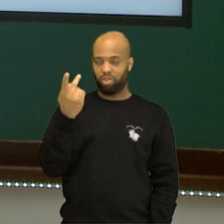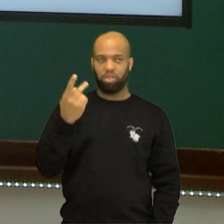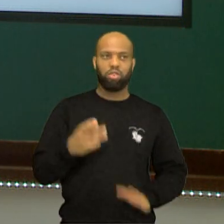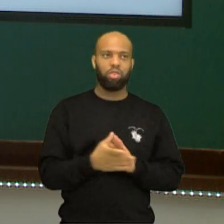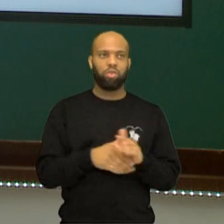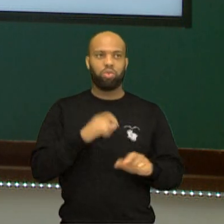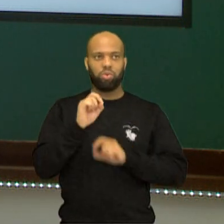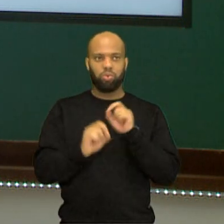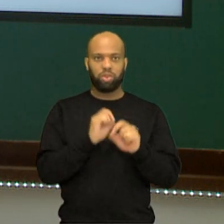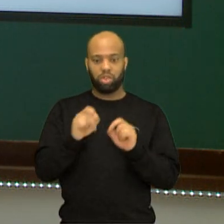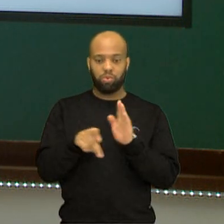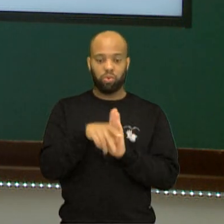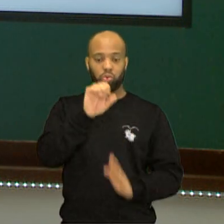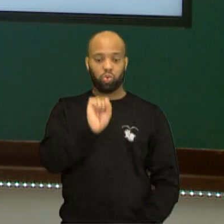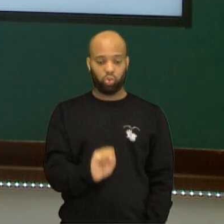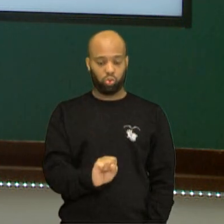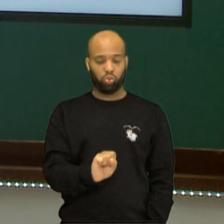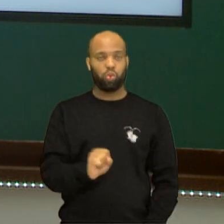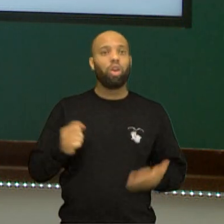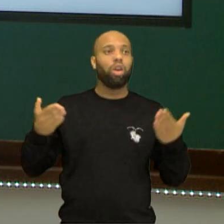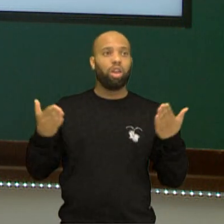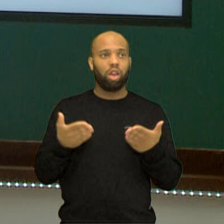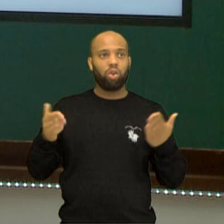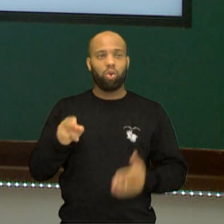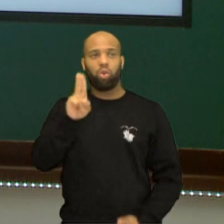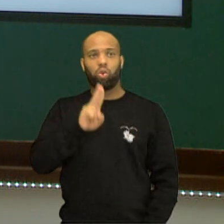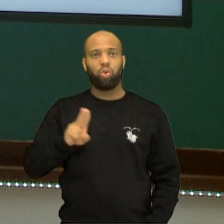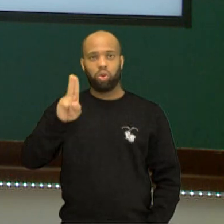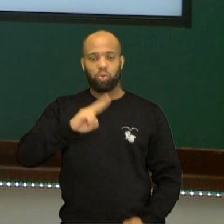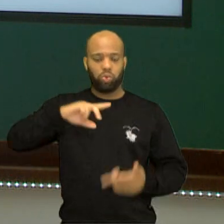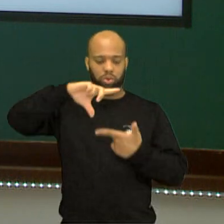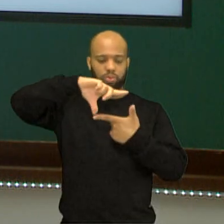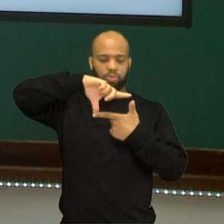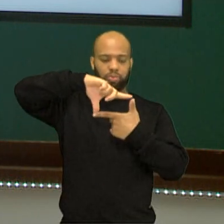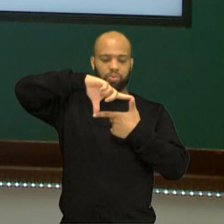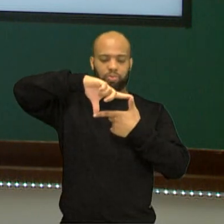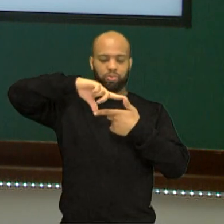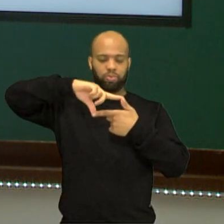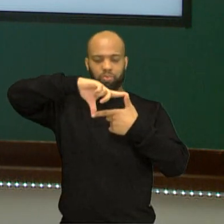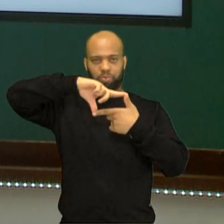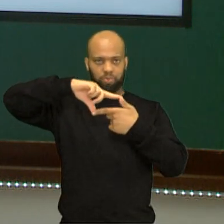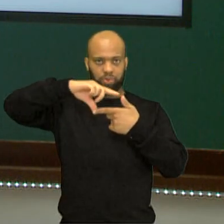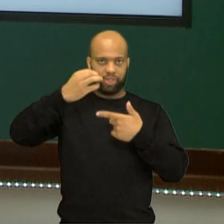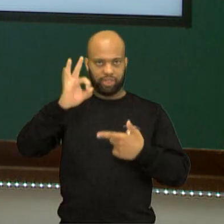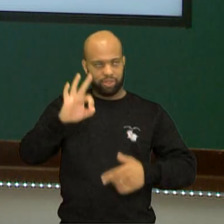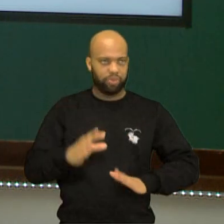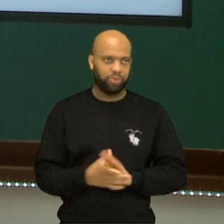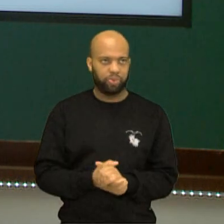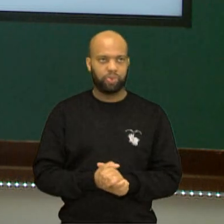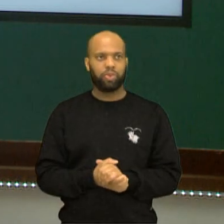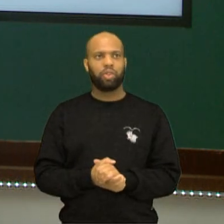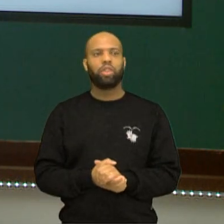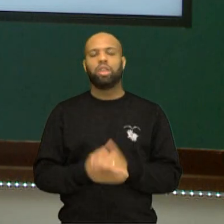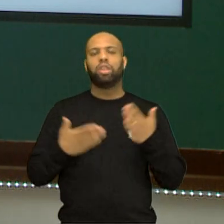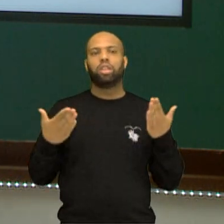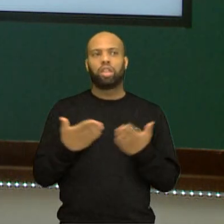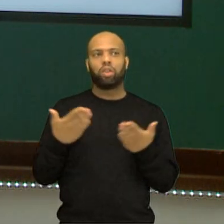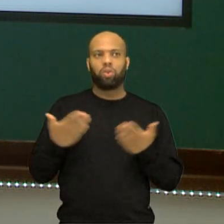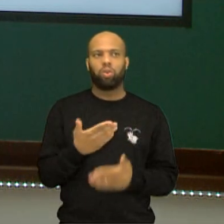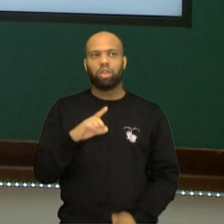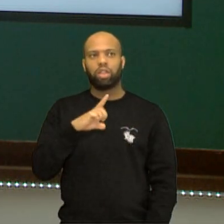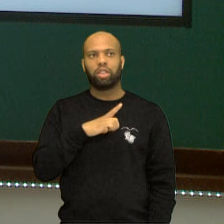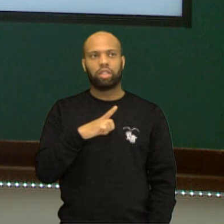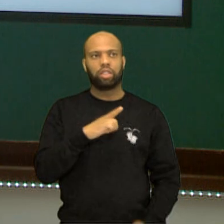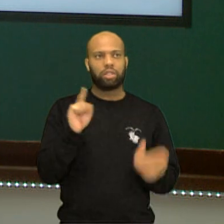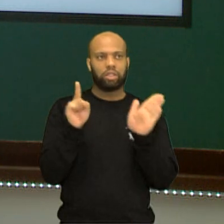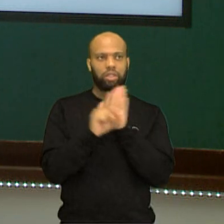hora está apontando para o sul. Nesse caso, eu vou utilizar a regra do paralelogramo, certo? E aí vem a questão, né? O que eu